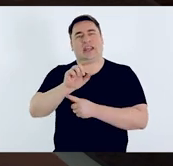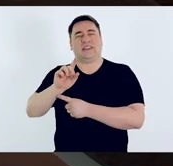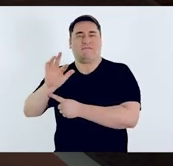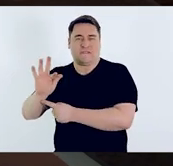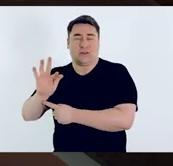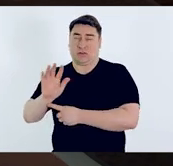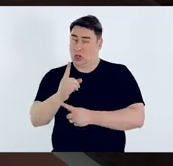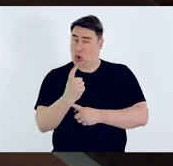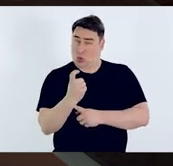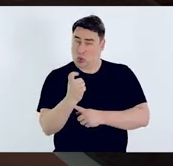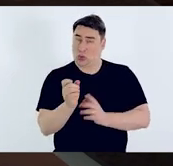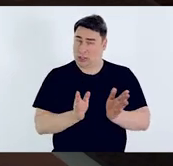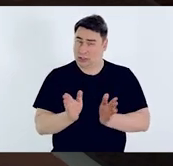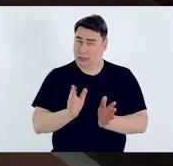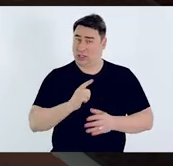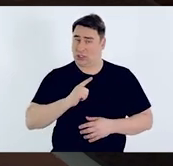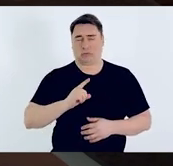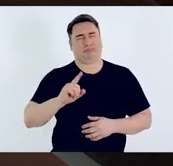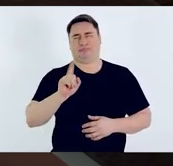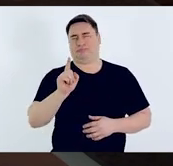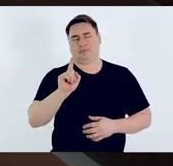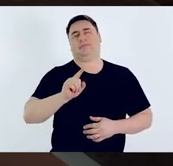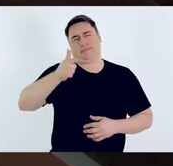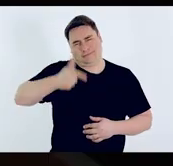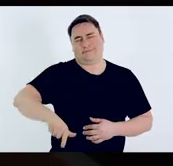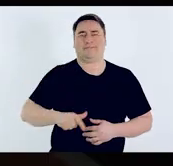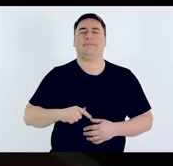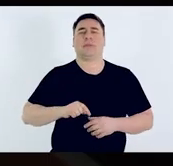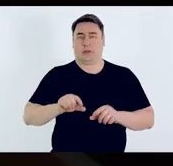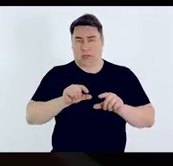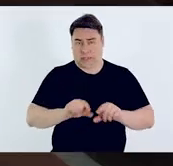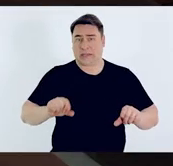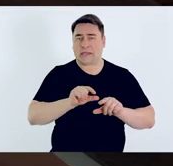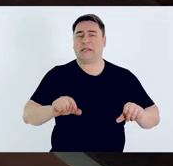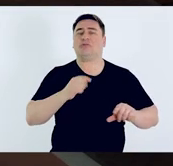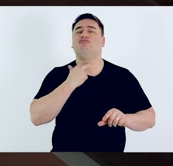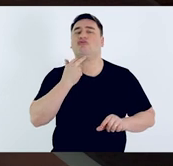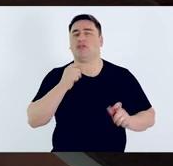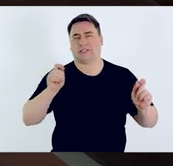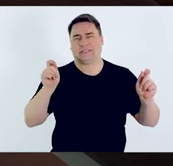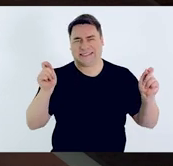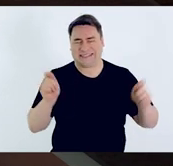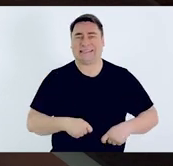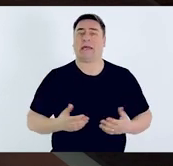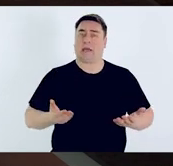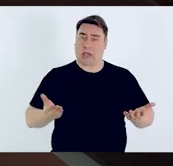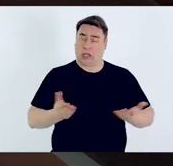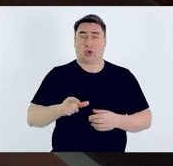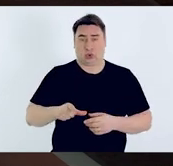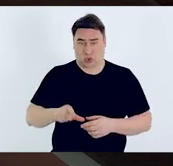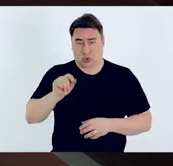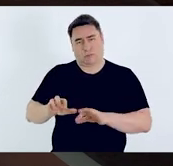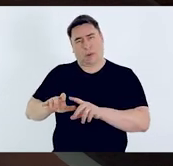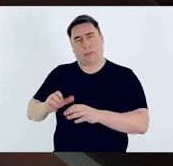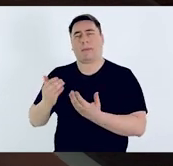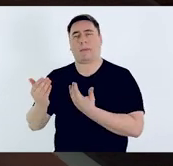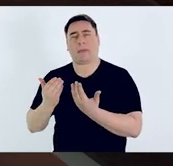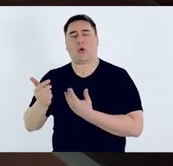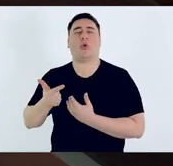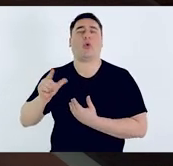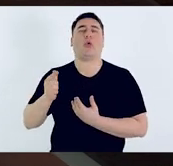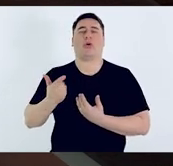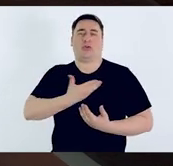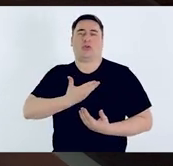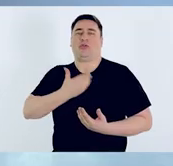Falls, mas essa não é a única opção de acessibilidade que ele possui. Texto para fala também está disponível, onde as conversas de texto com outros